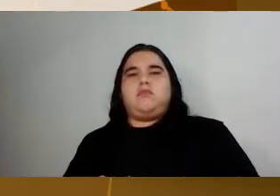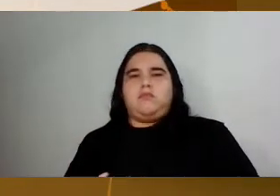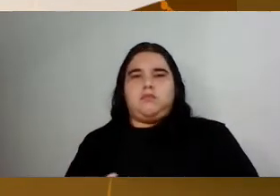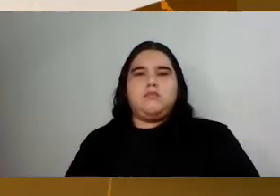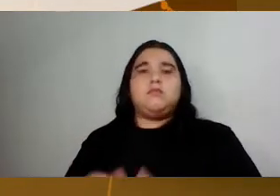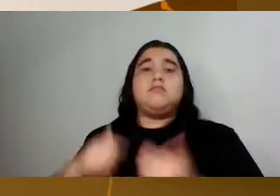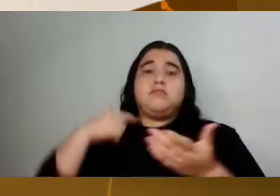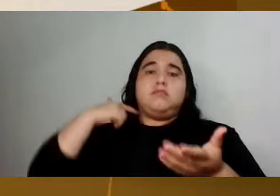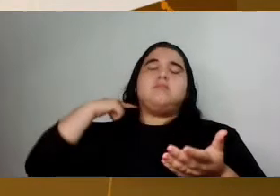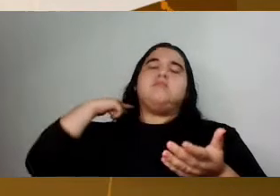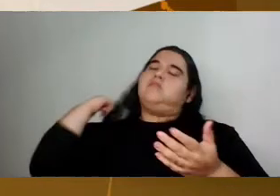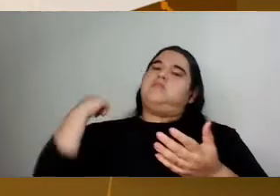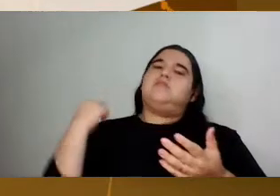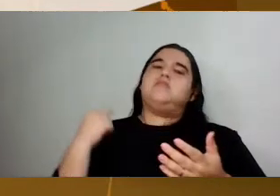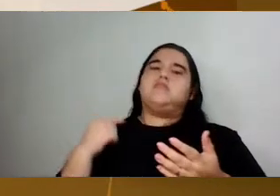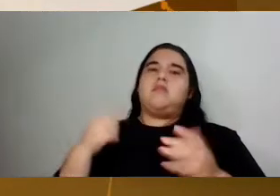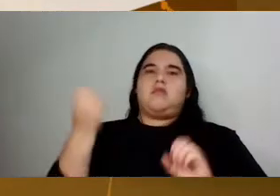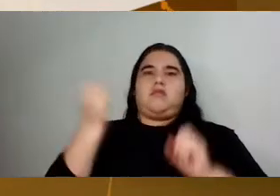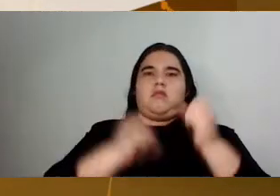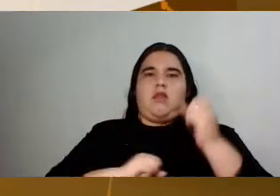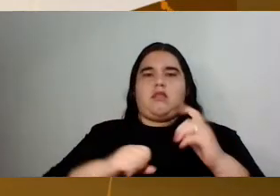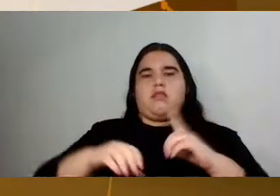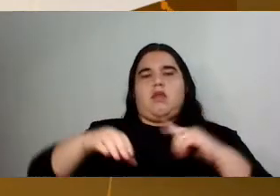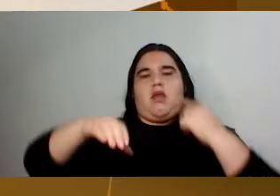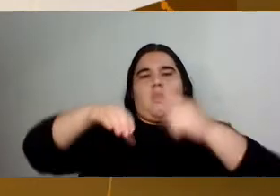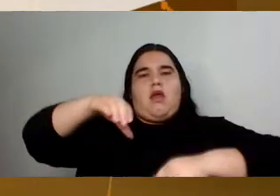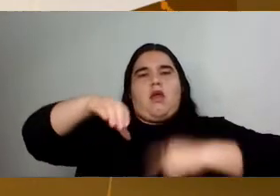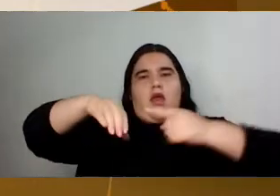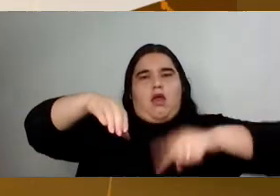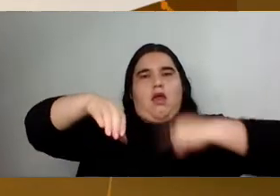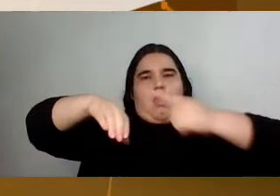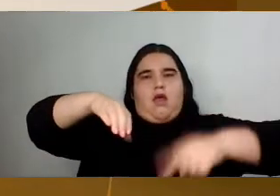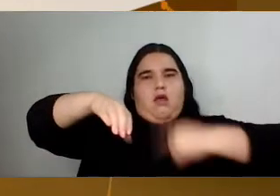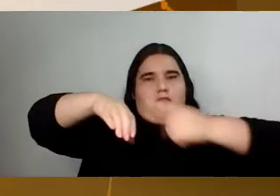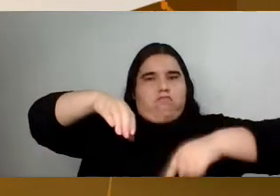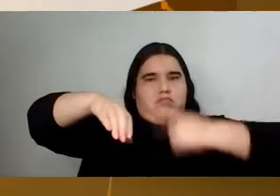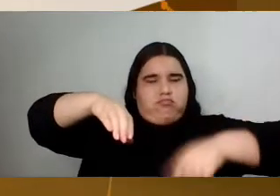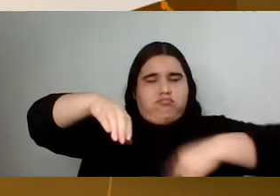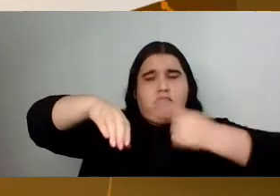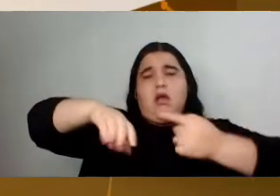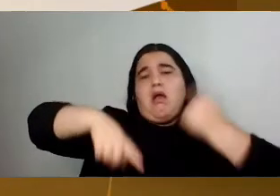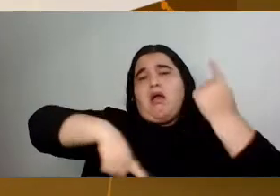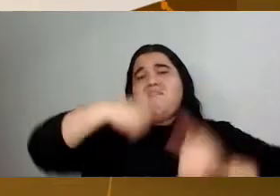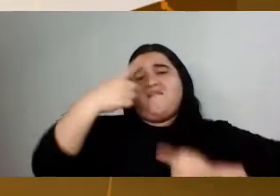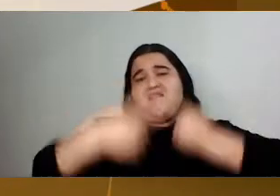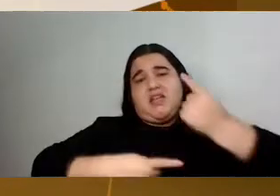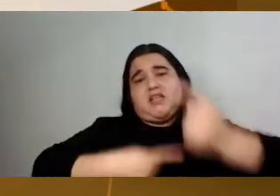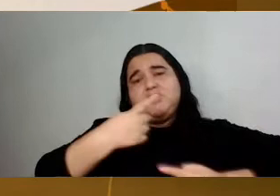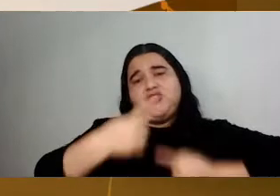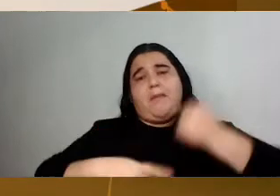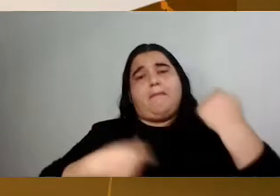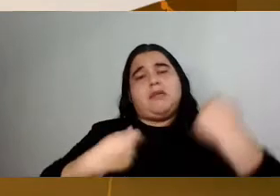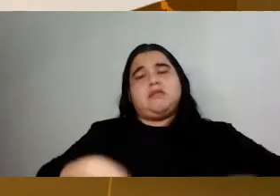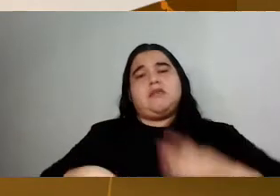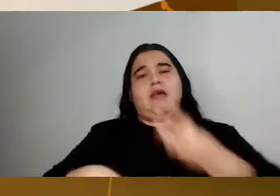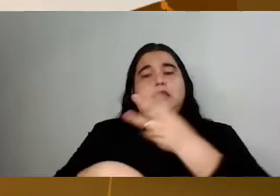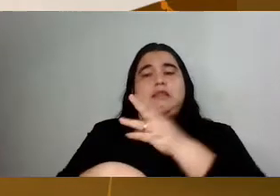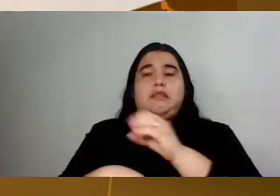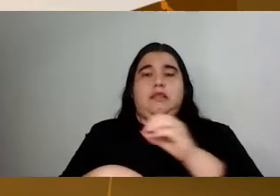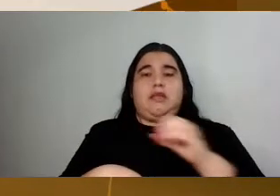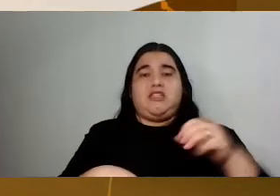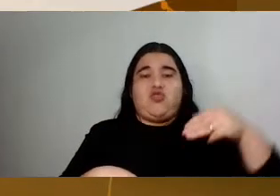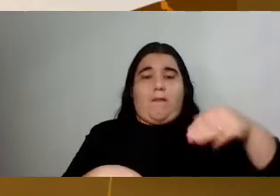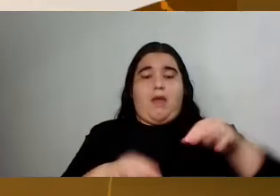Nessa outra vista, né, são os cabos. Então nós temos instalações que a gente precisa às vezes colocar a máquina a 300 metros de distância